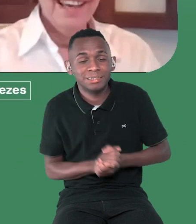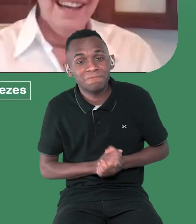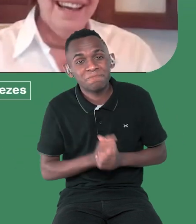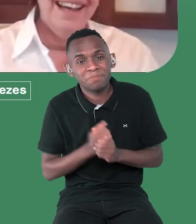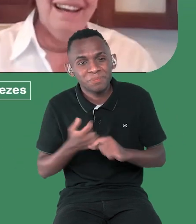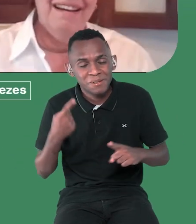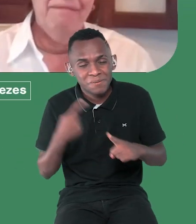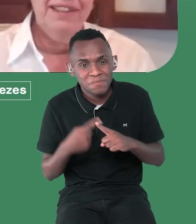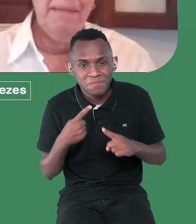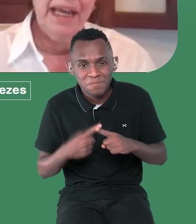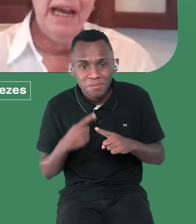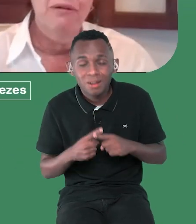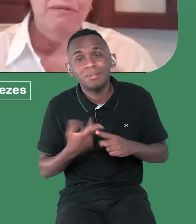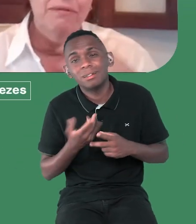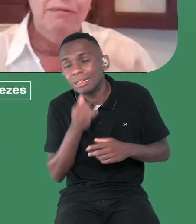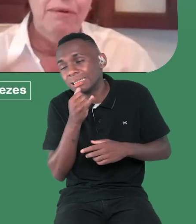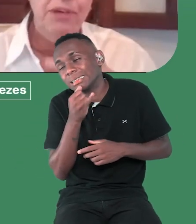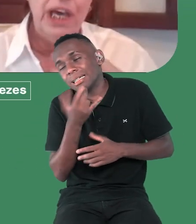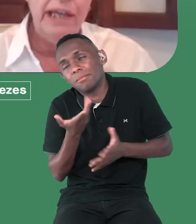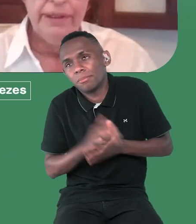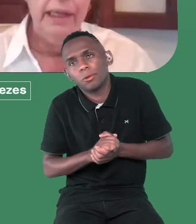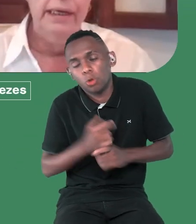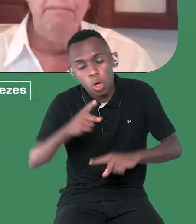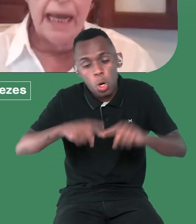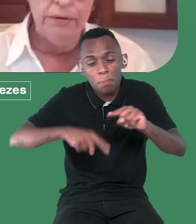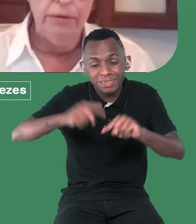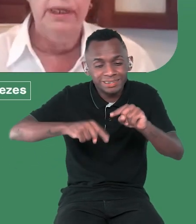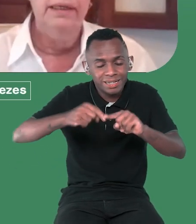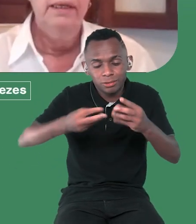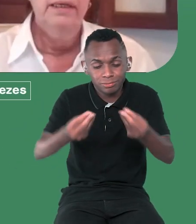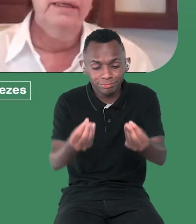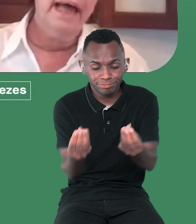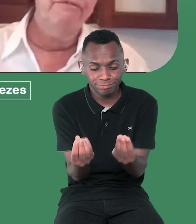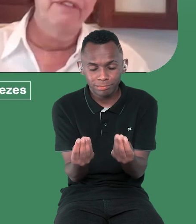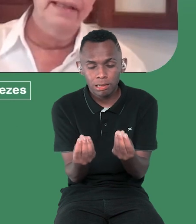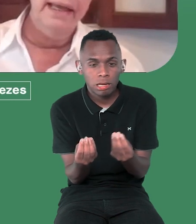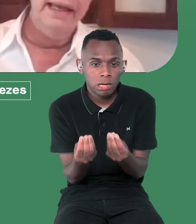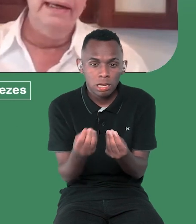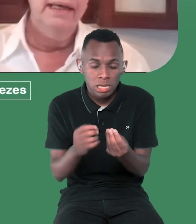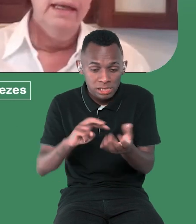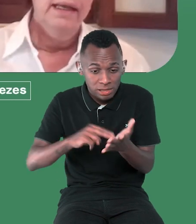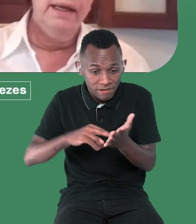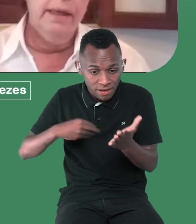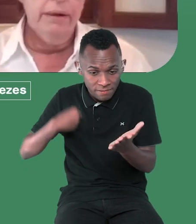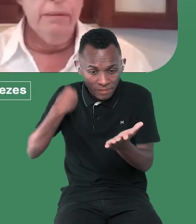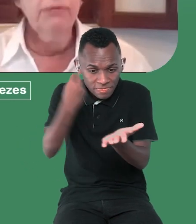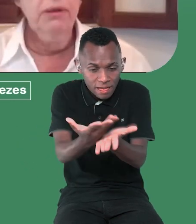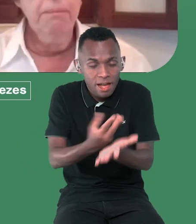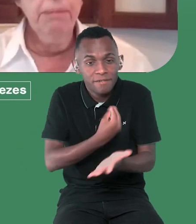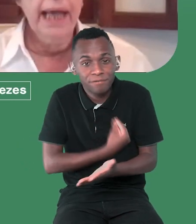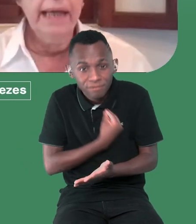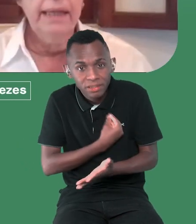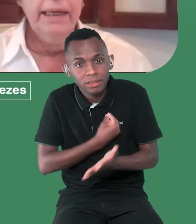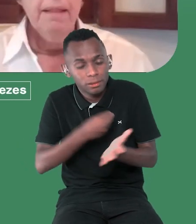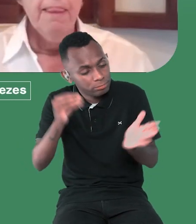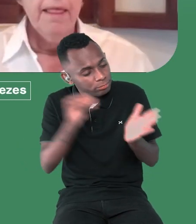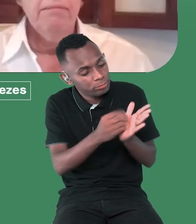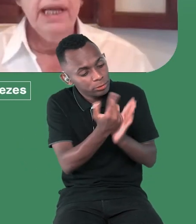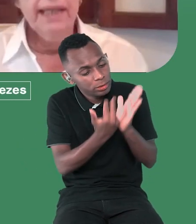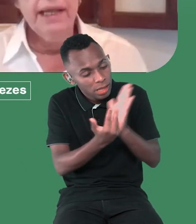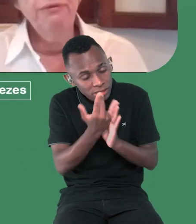porque você pegar um objeto inanimado, né, e dar vida a ele, é uma coisa